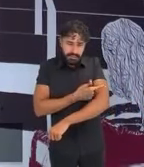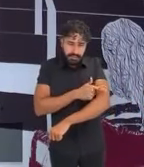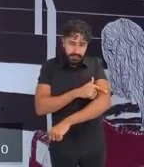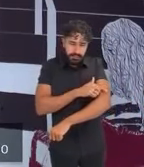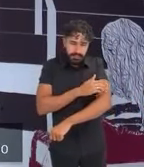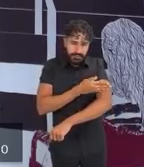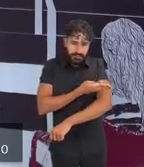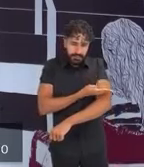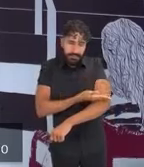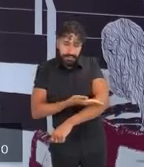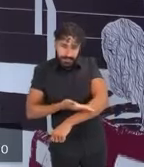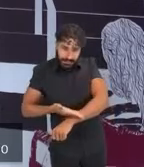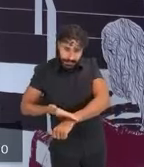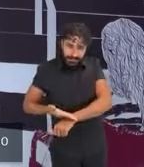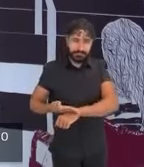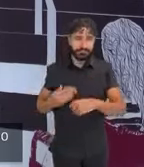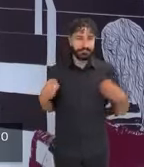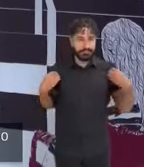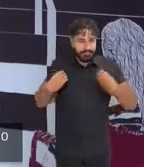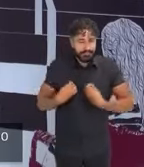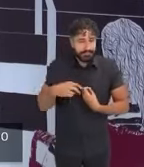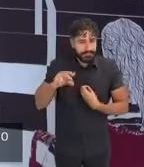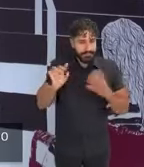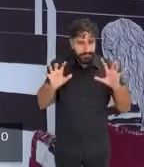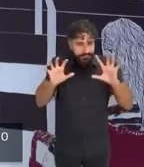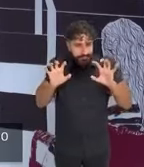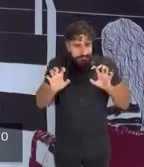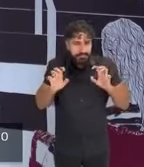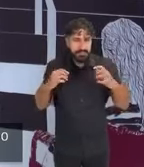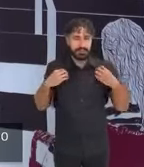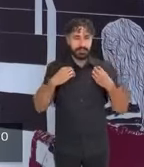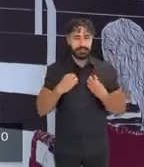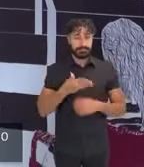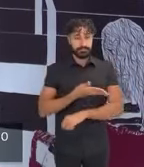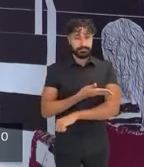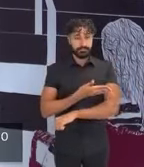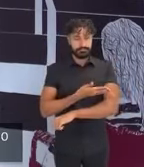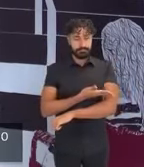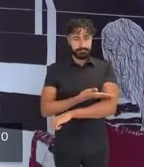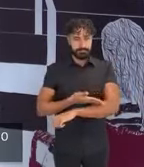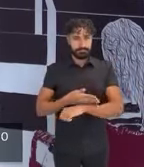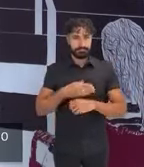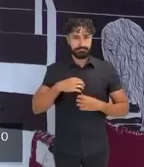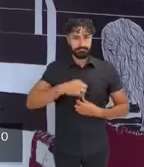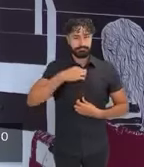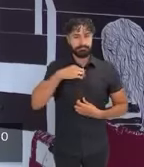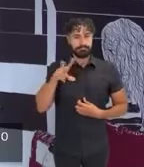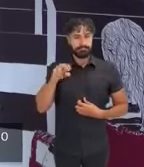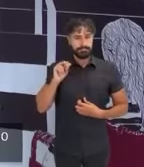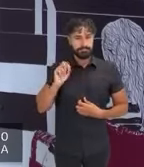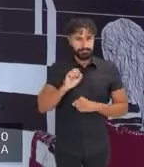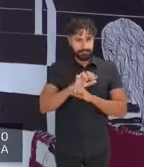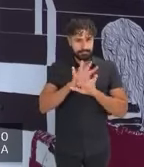terno azul escuro com uma camisa branca, gravata azul clara. Estou